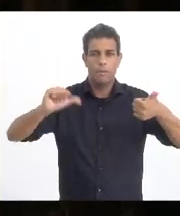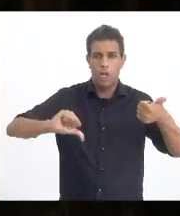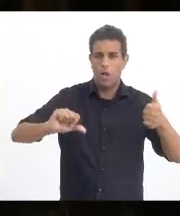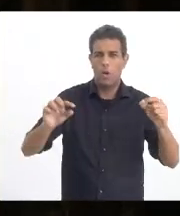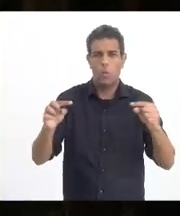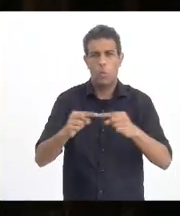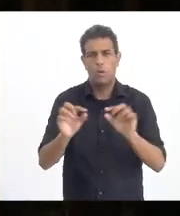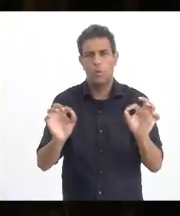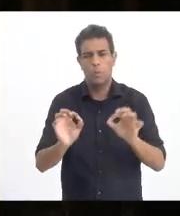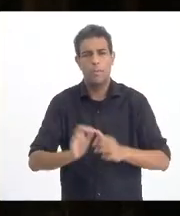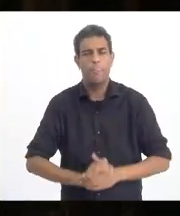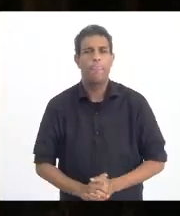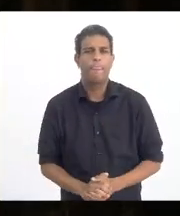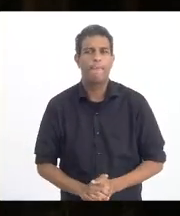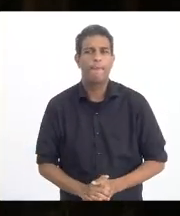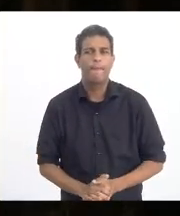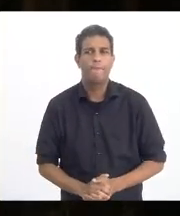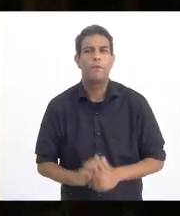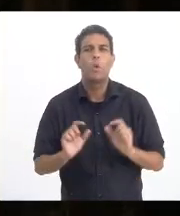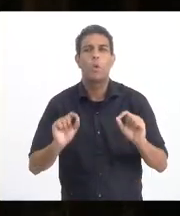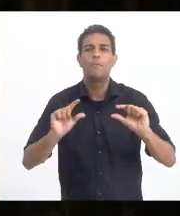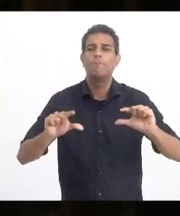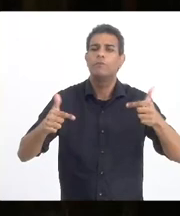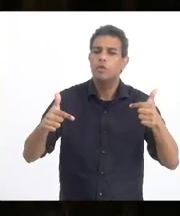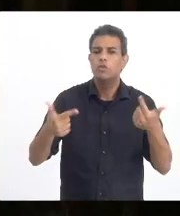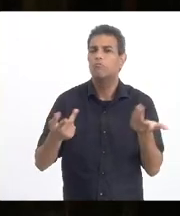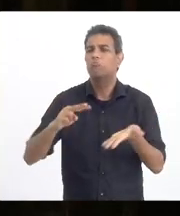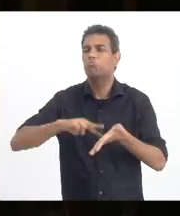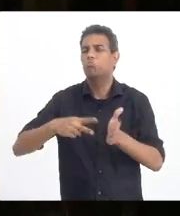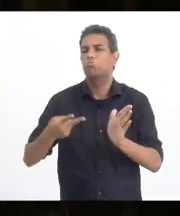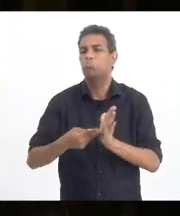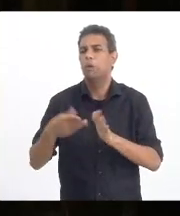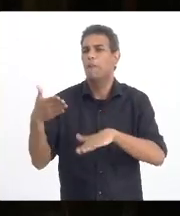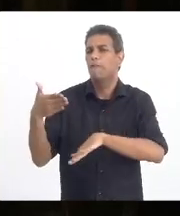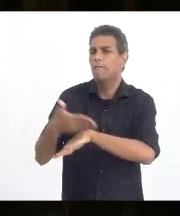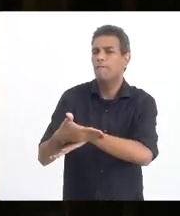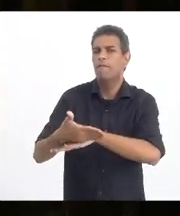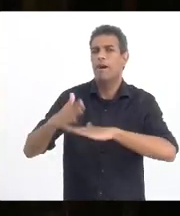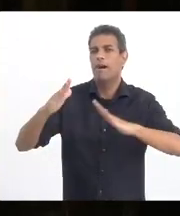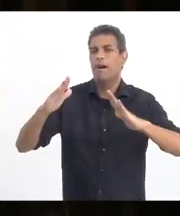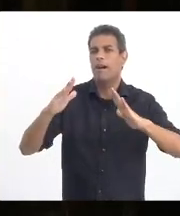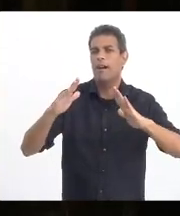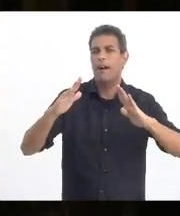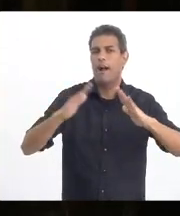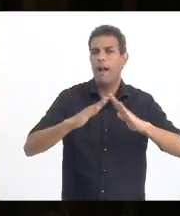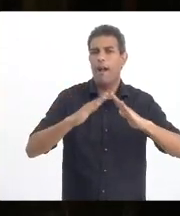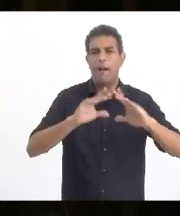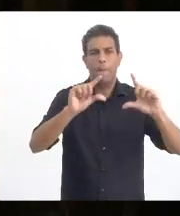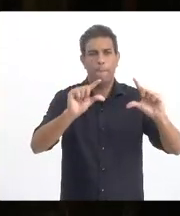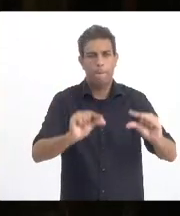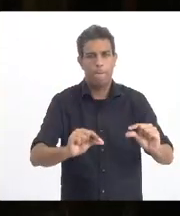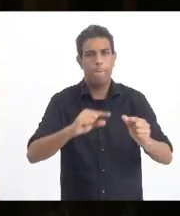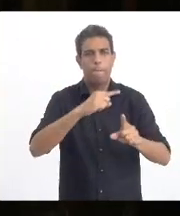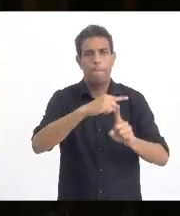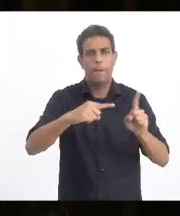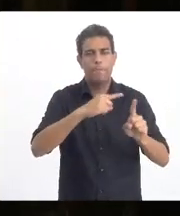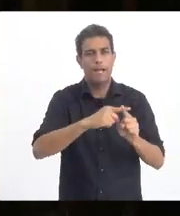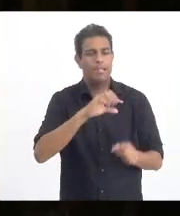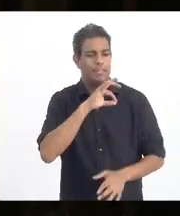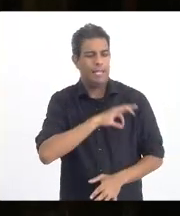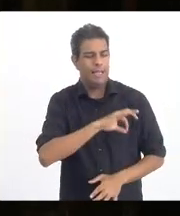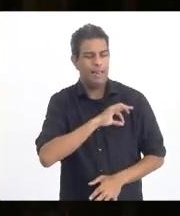pior. Mas quem é ativo vai para casa com aproximadamente metade do salário. Por